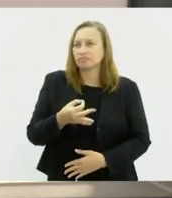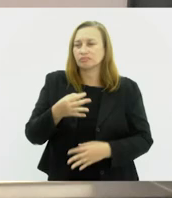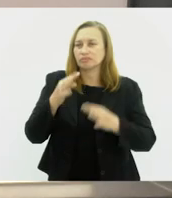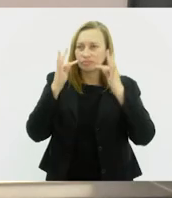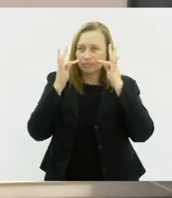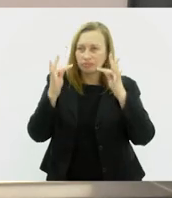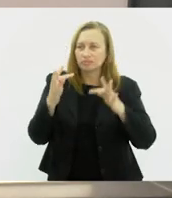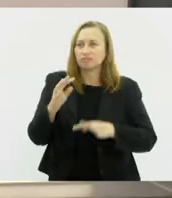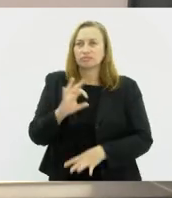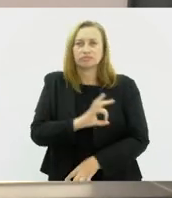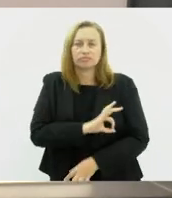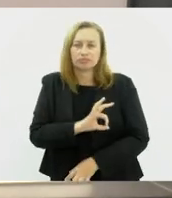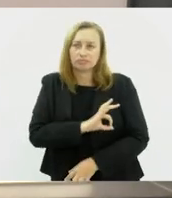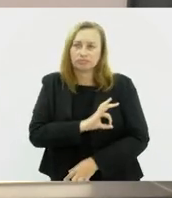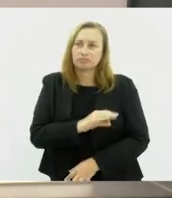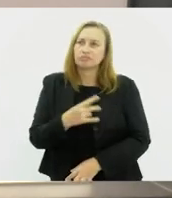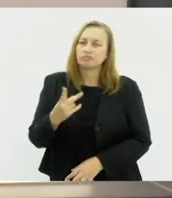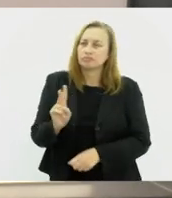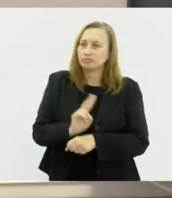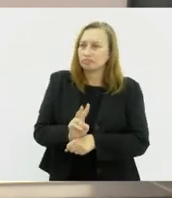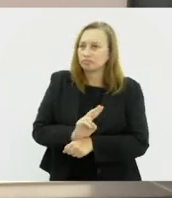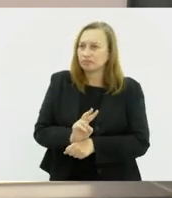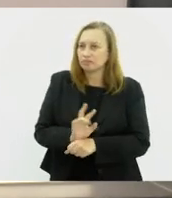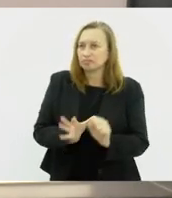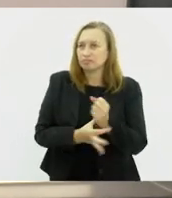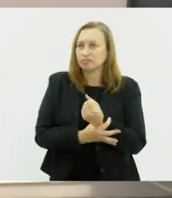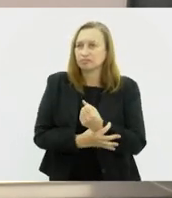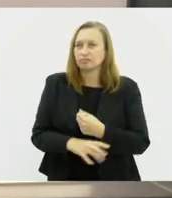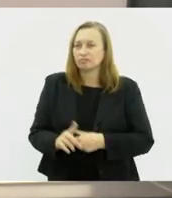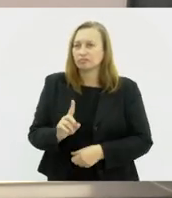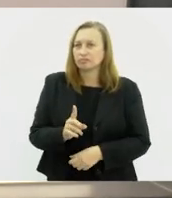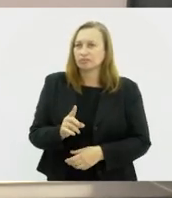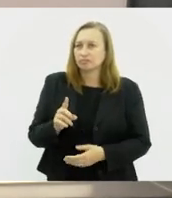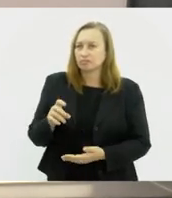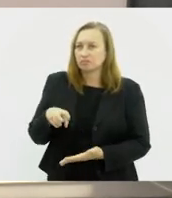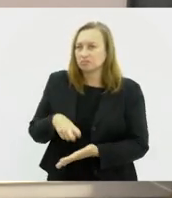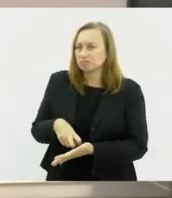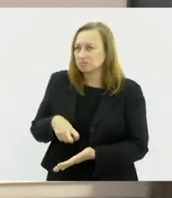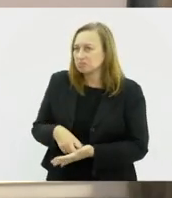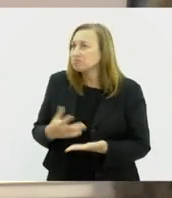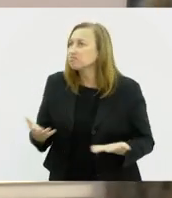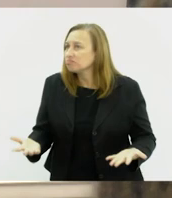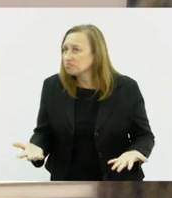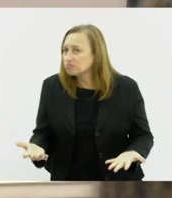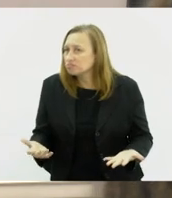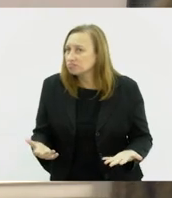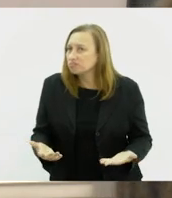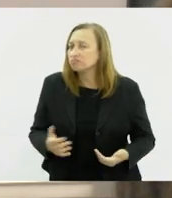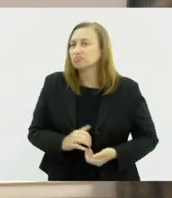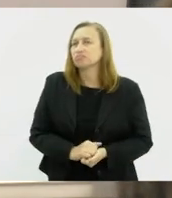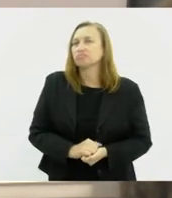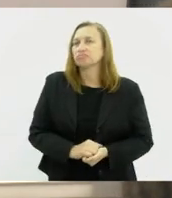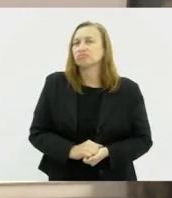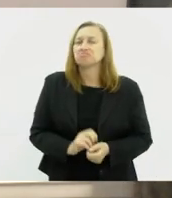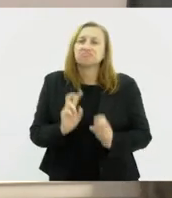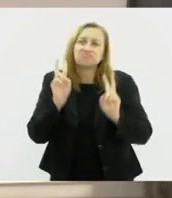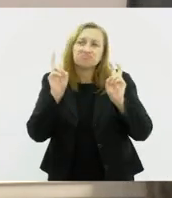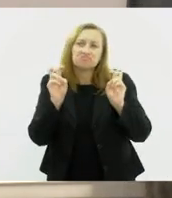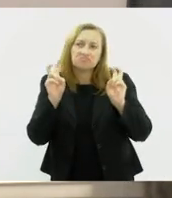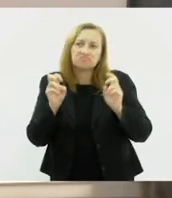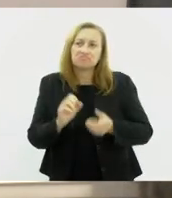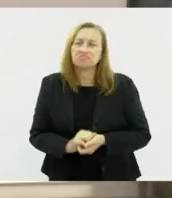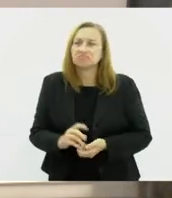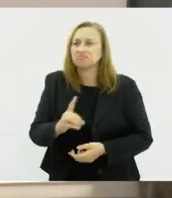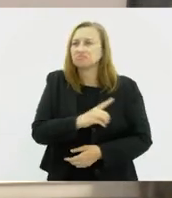policiais e seus agentes não desautoriza a condenação eh específicamente sobre essa súmula a